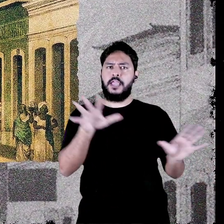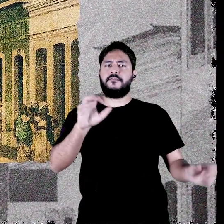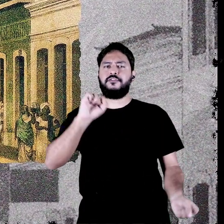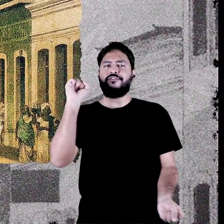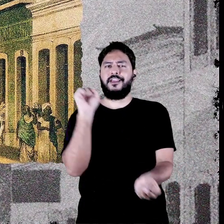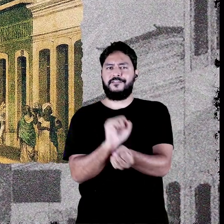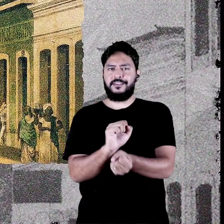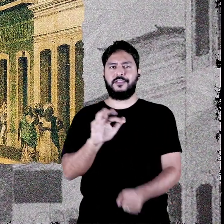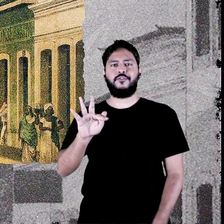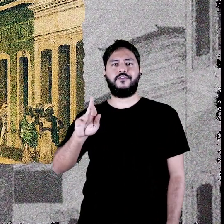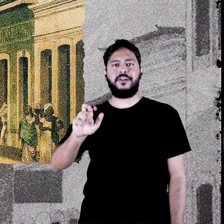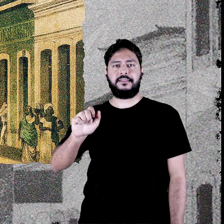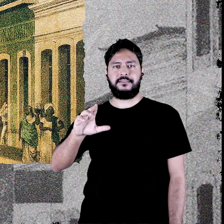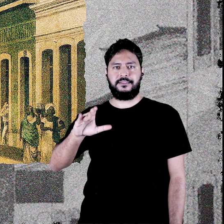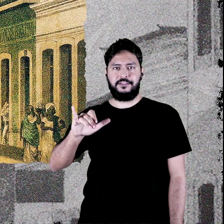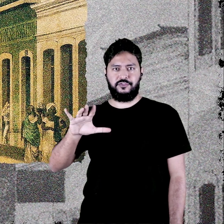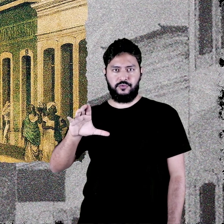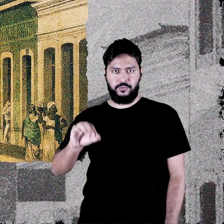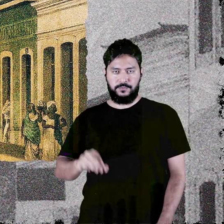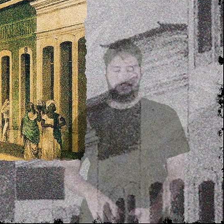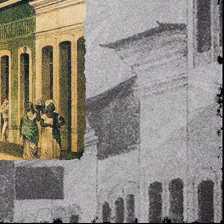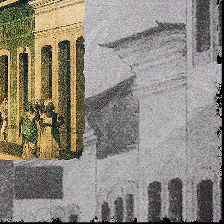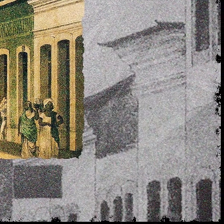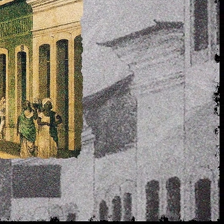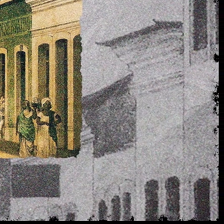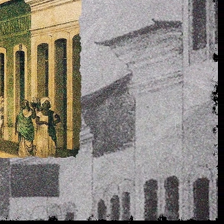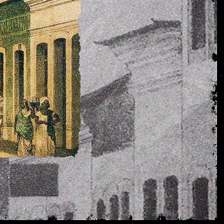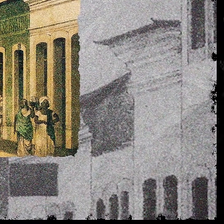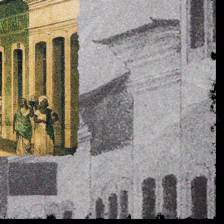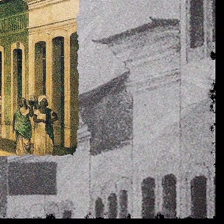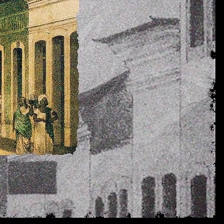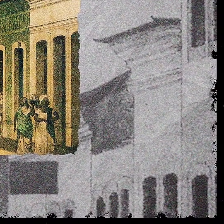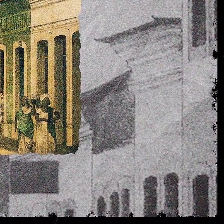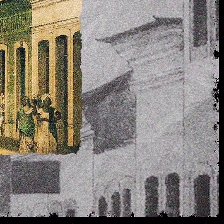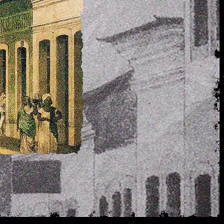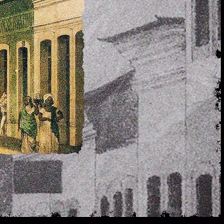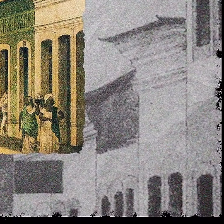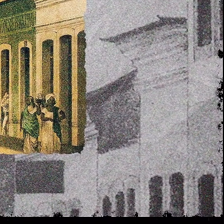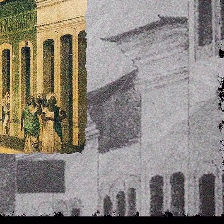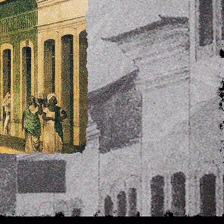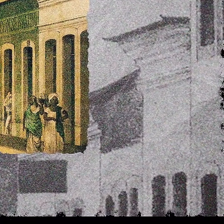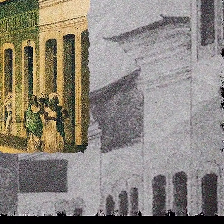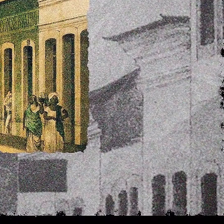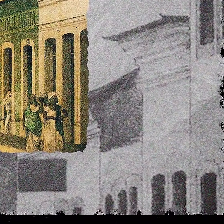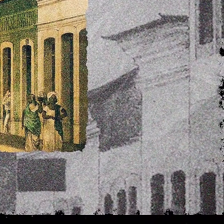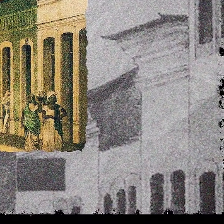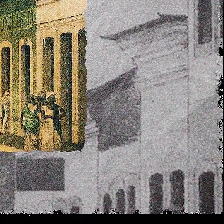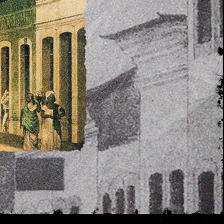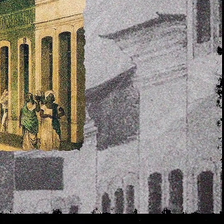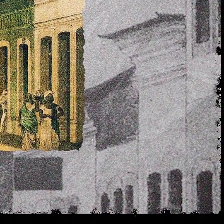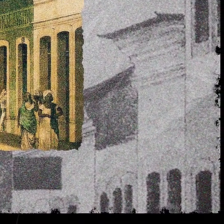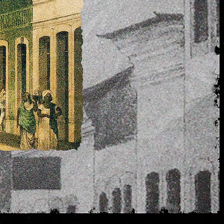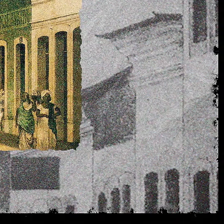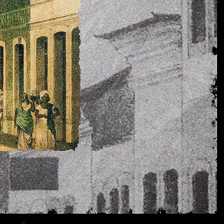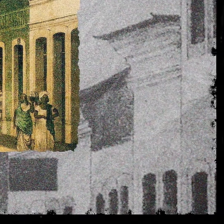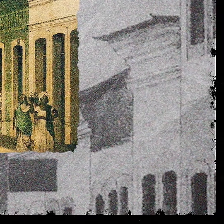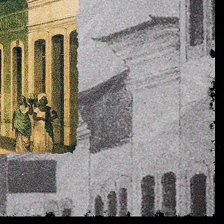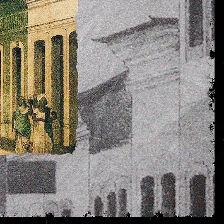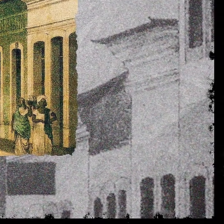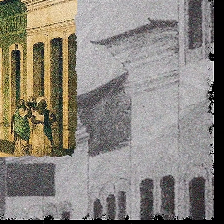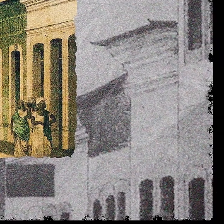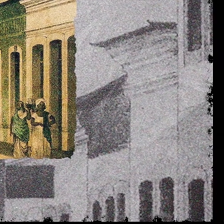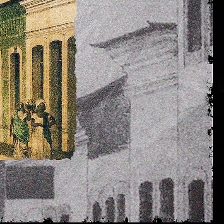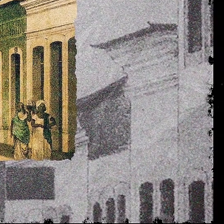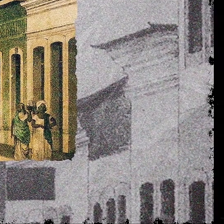escravizado Francisco. Gravura. Pátio do Terço. Espaço de circulação dos escravizados e escravizadas no Recife do